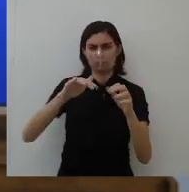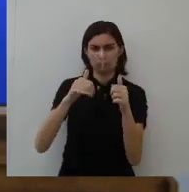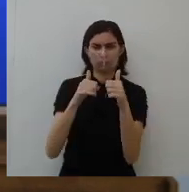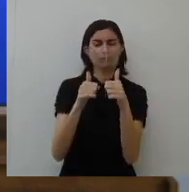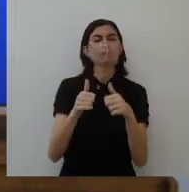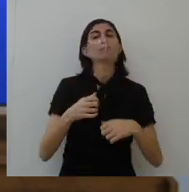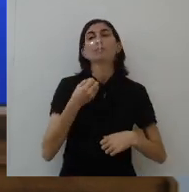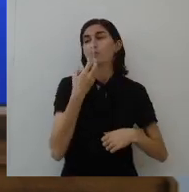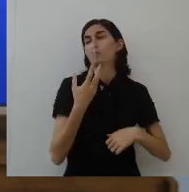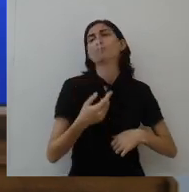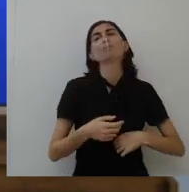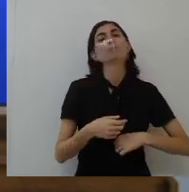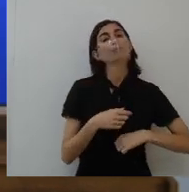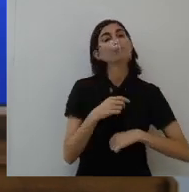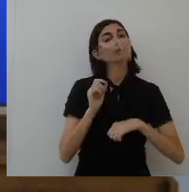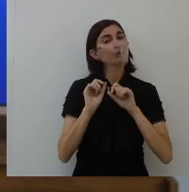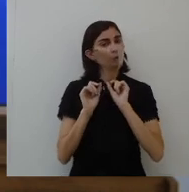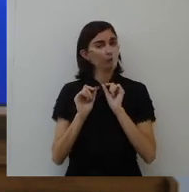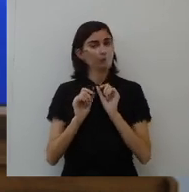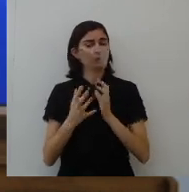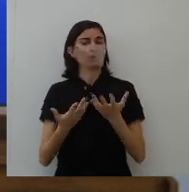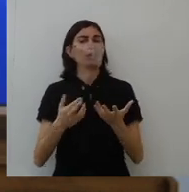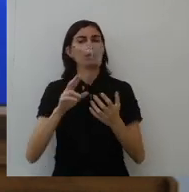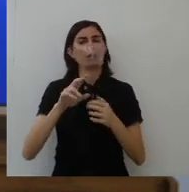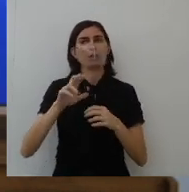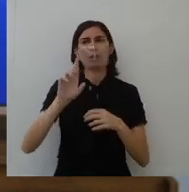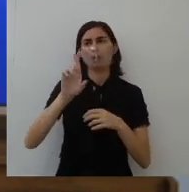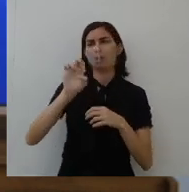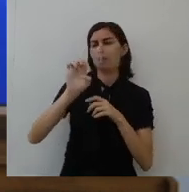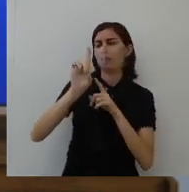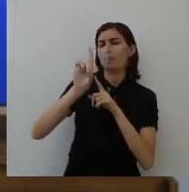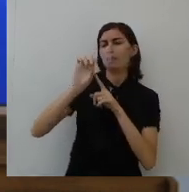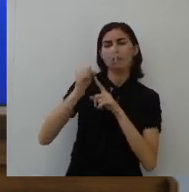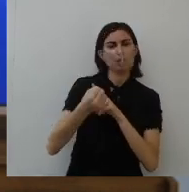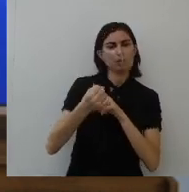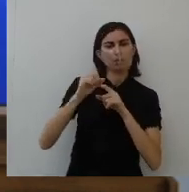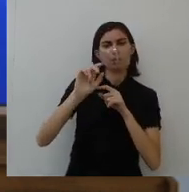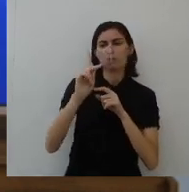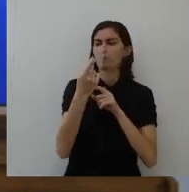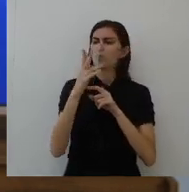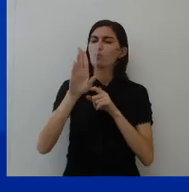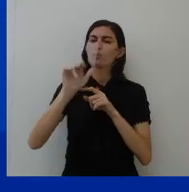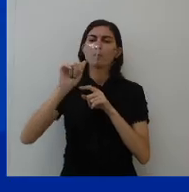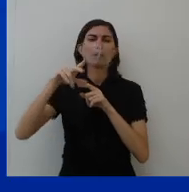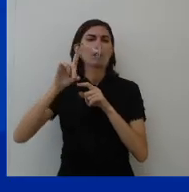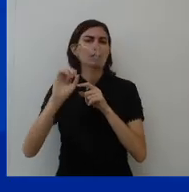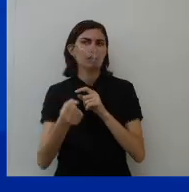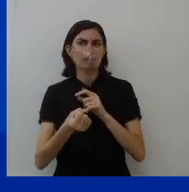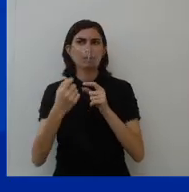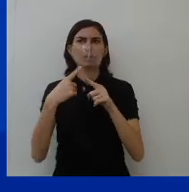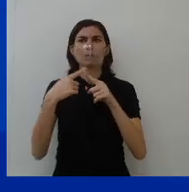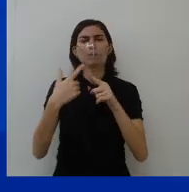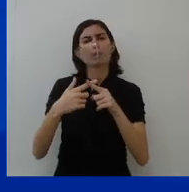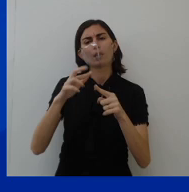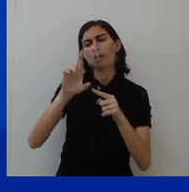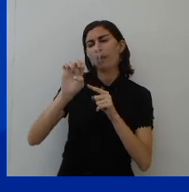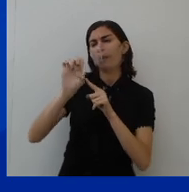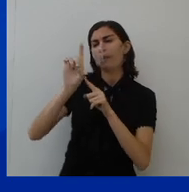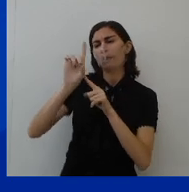certo? Bom, o que seriam as redes urbanas, né? Primeiro porque essa palavra redes, né?